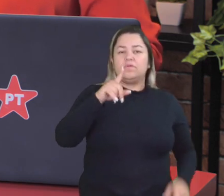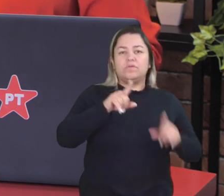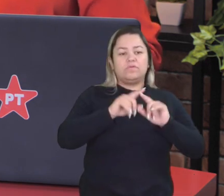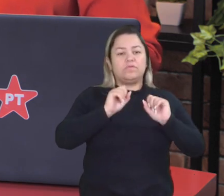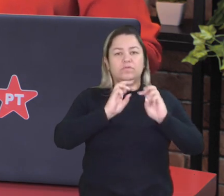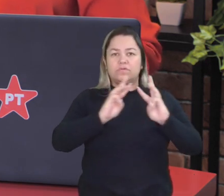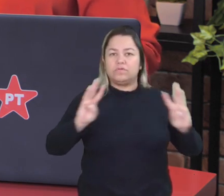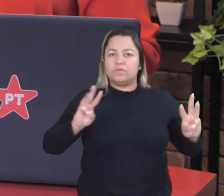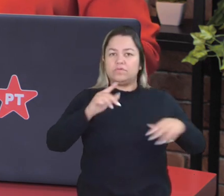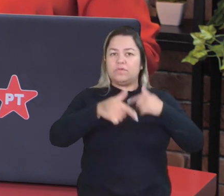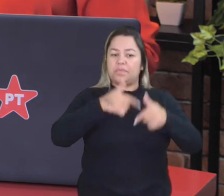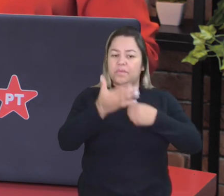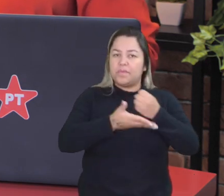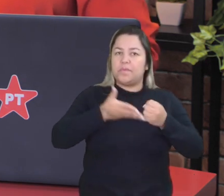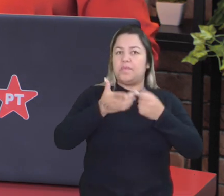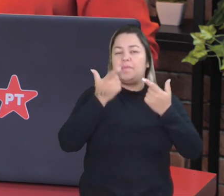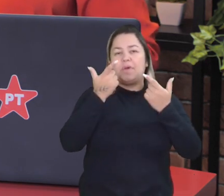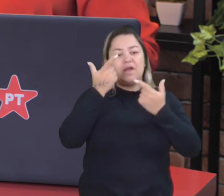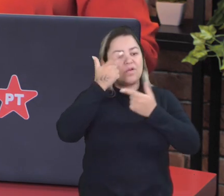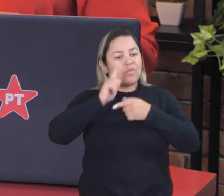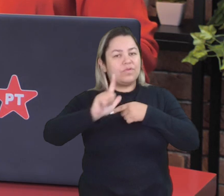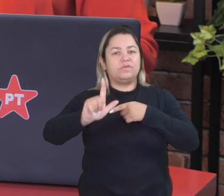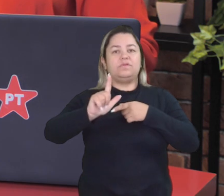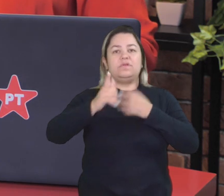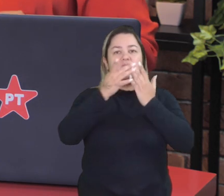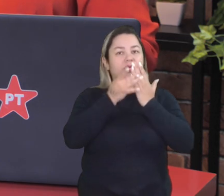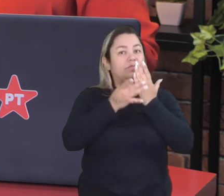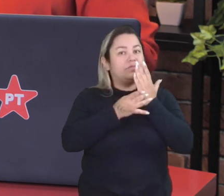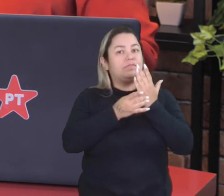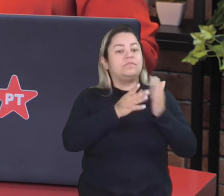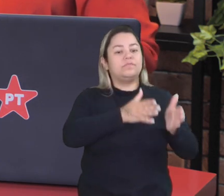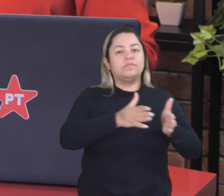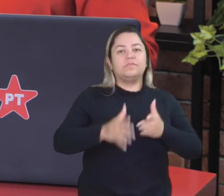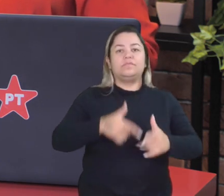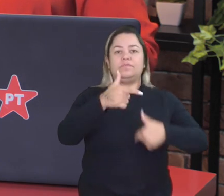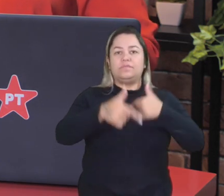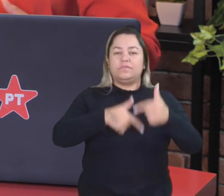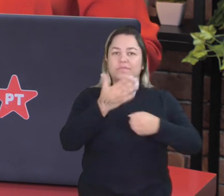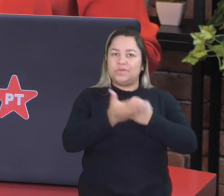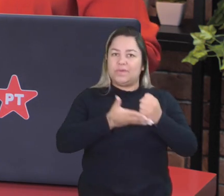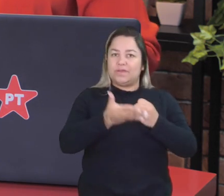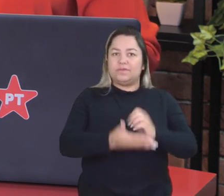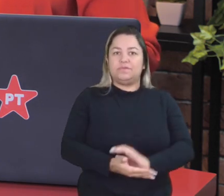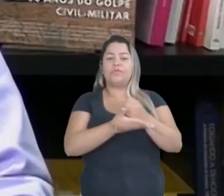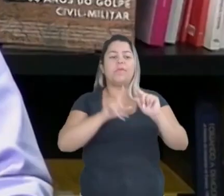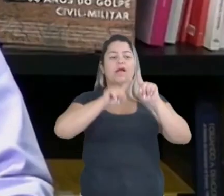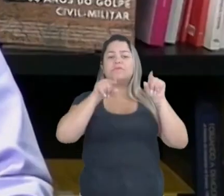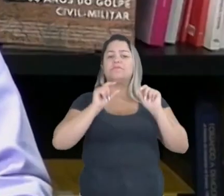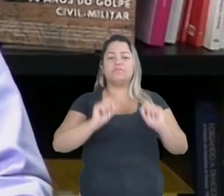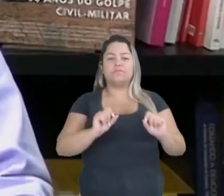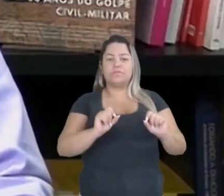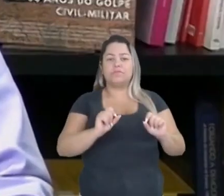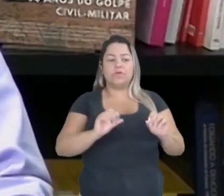Ele falou sobre o lançamento do site do Trabalho de Base para Vencer e a cartilha Passo a Passo para o Trabalho de Base. A